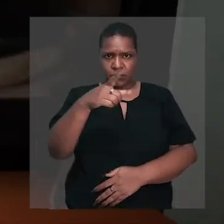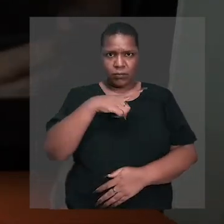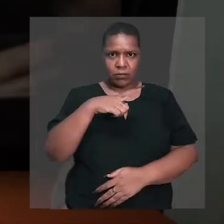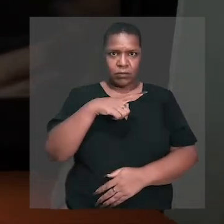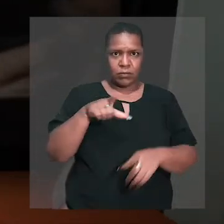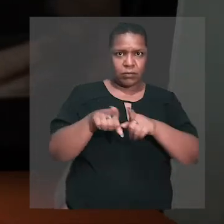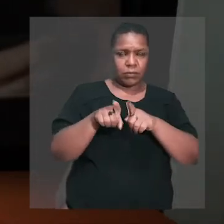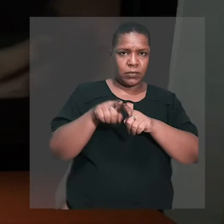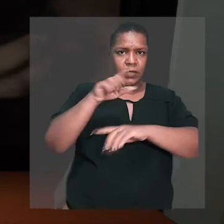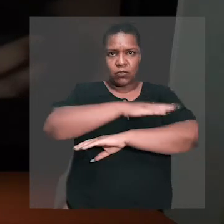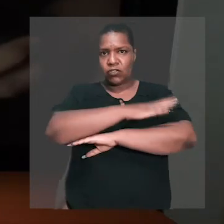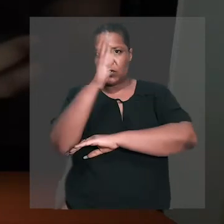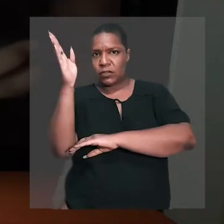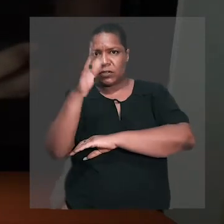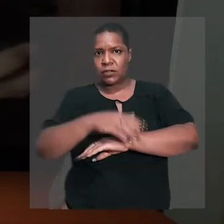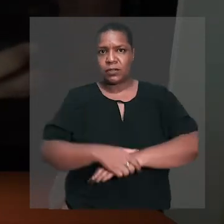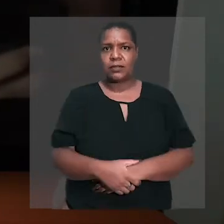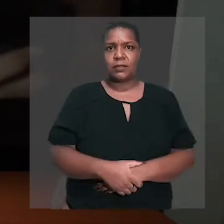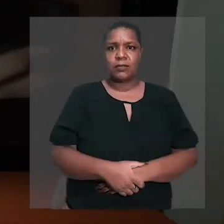Você tem uma janela aí?